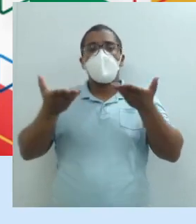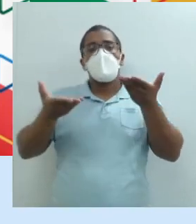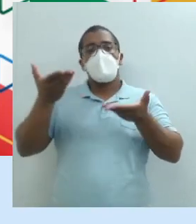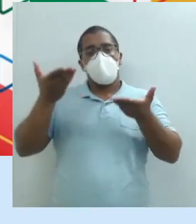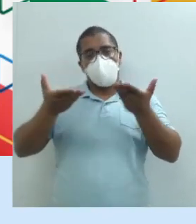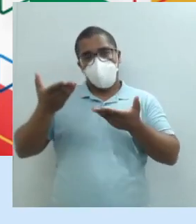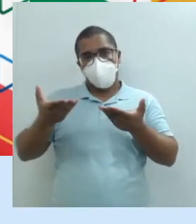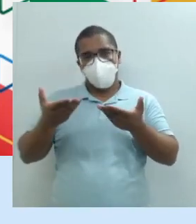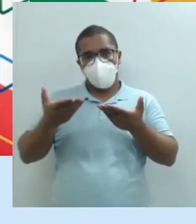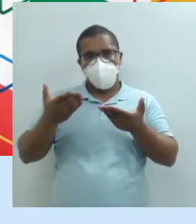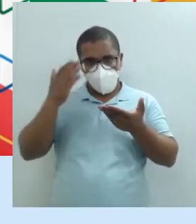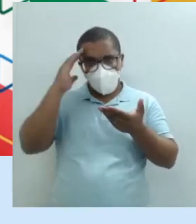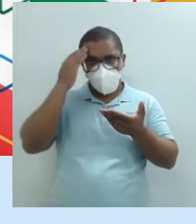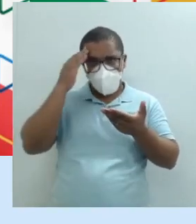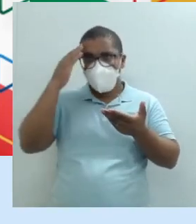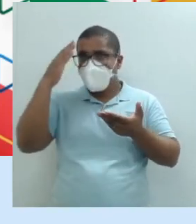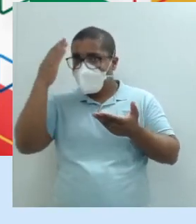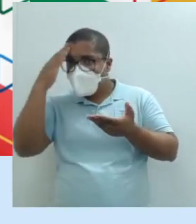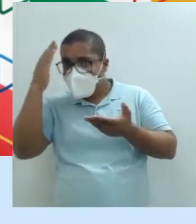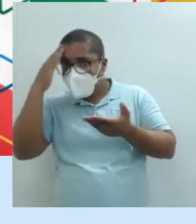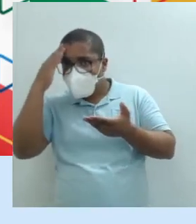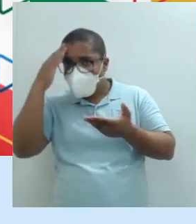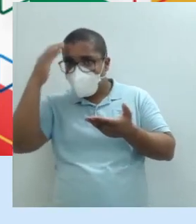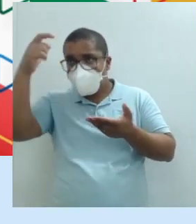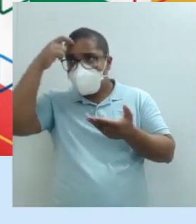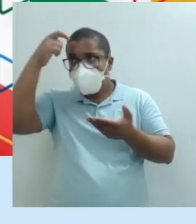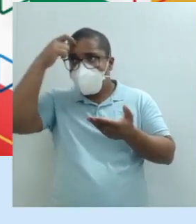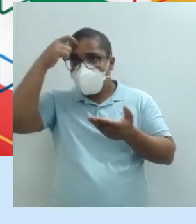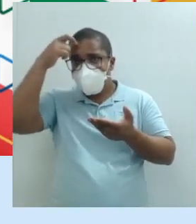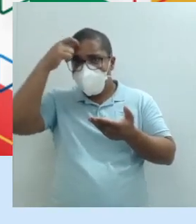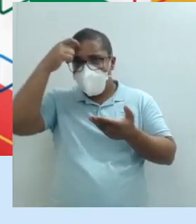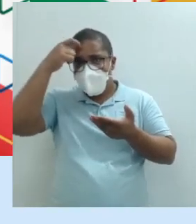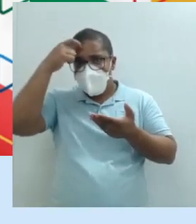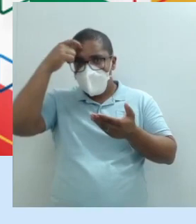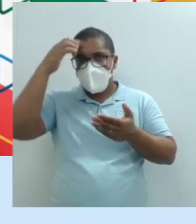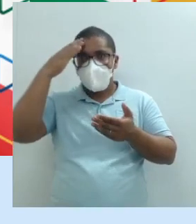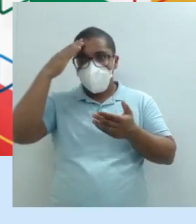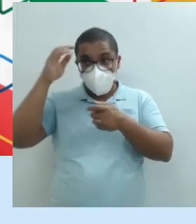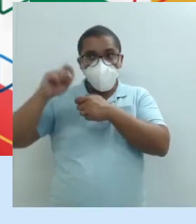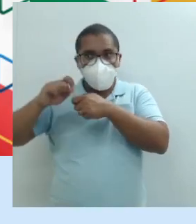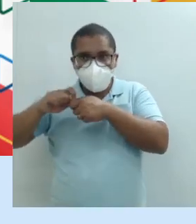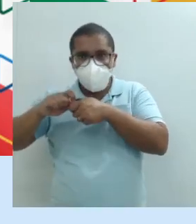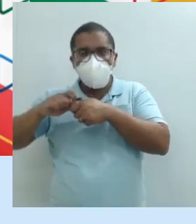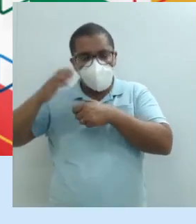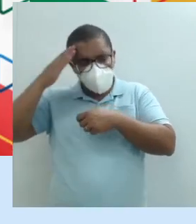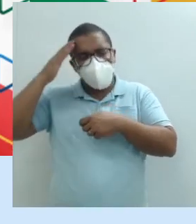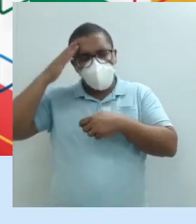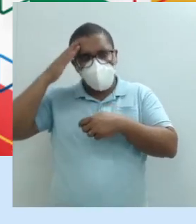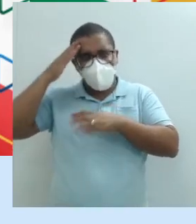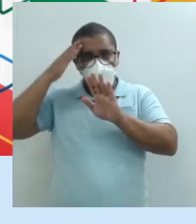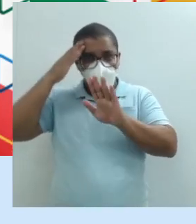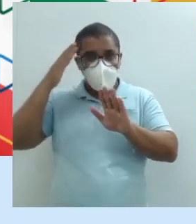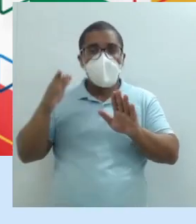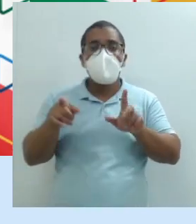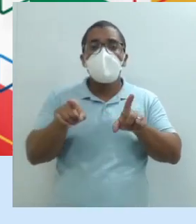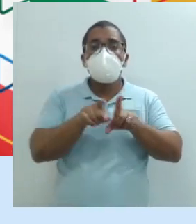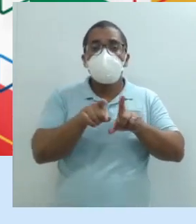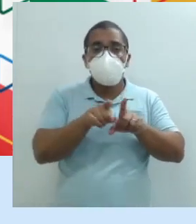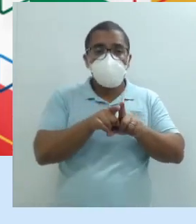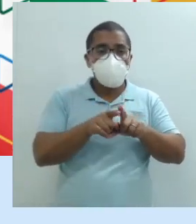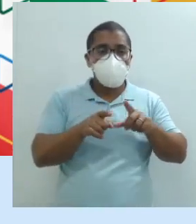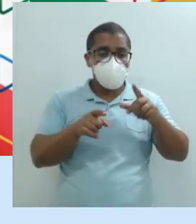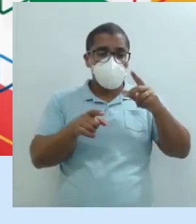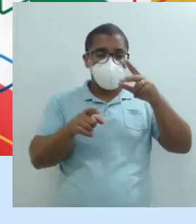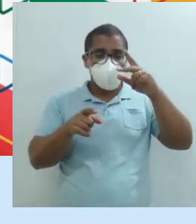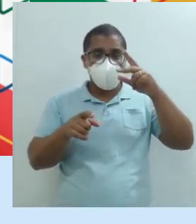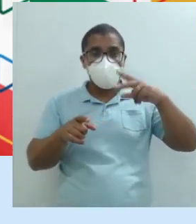equilibradas. Perceba a cognitiva, que é o seu pensamento crítico, a dimensão do saber fazer, a dimensão